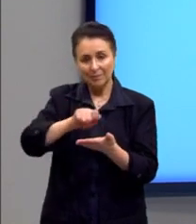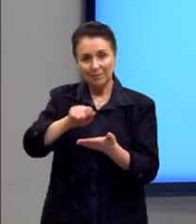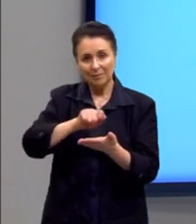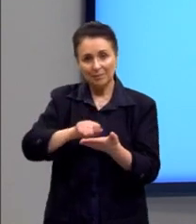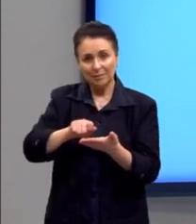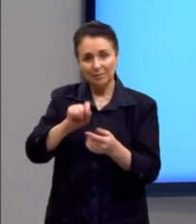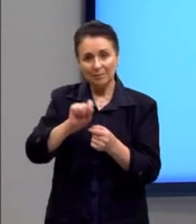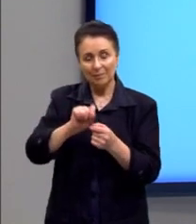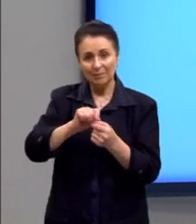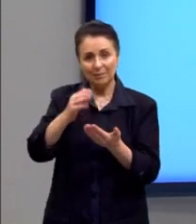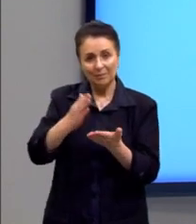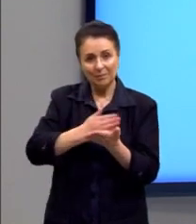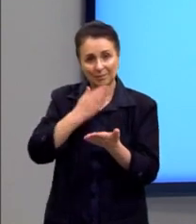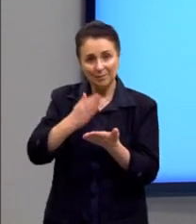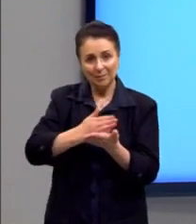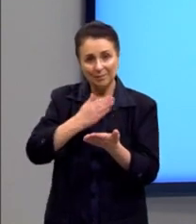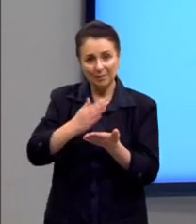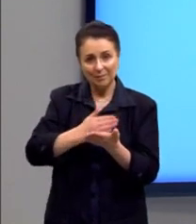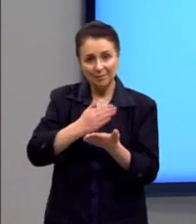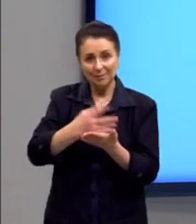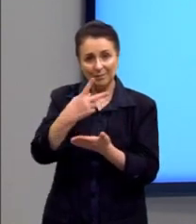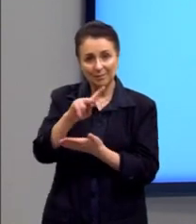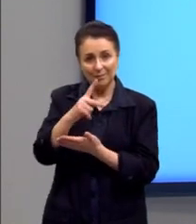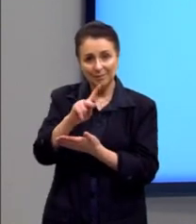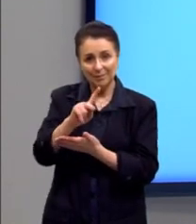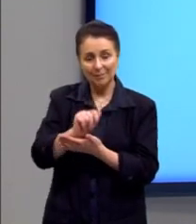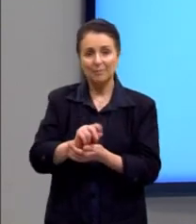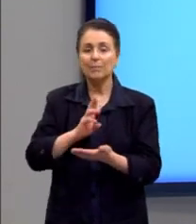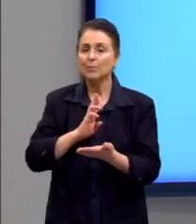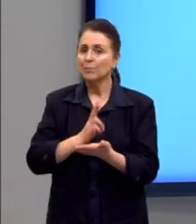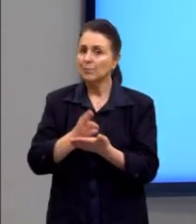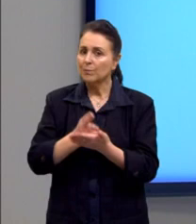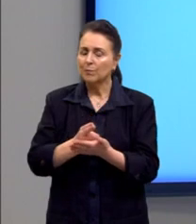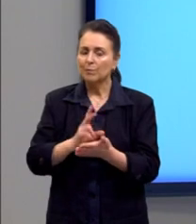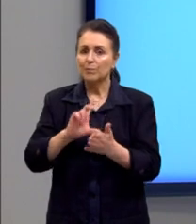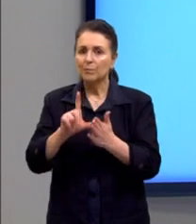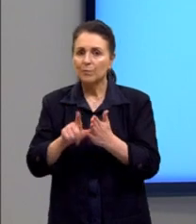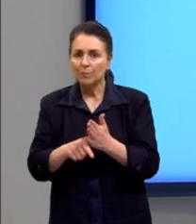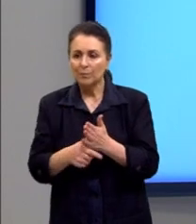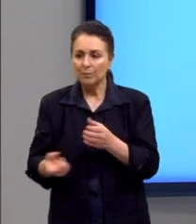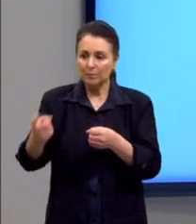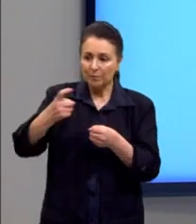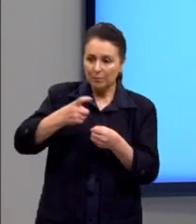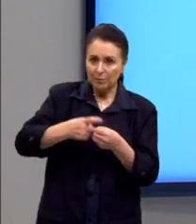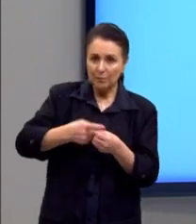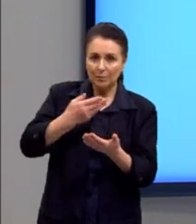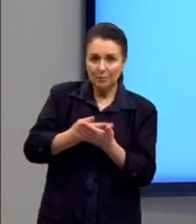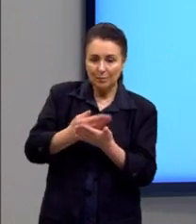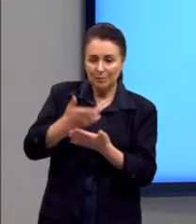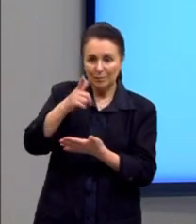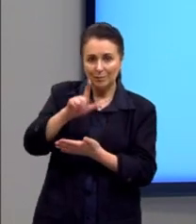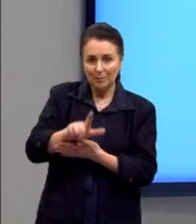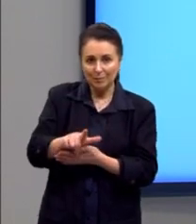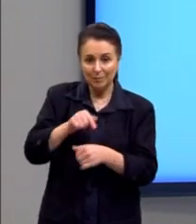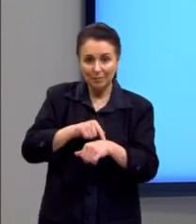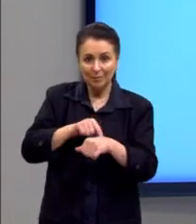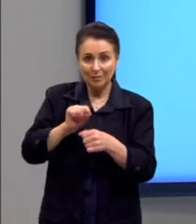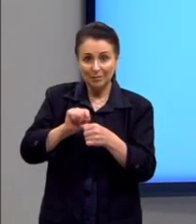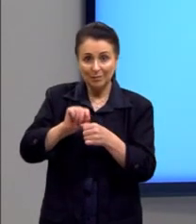feitas aí numa folhinha do caderno sempre para poder consultar ao longo das questões